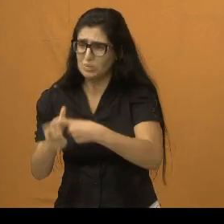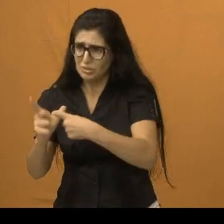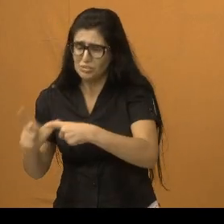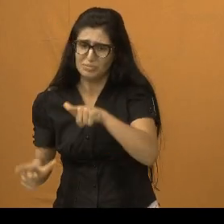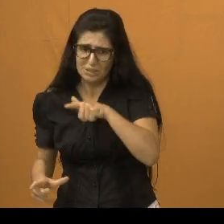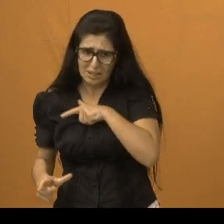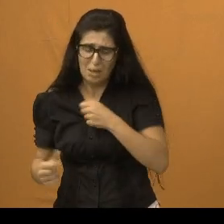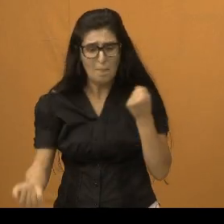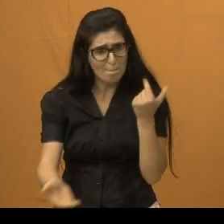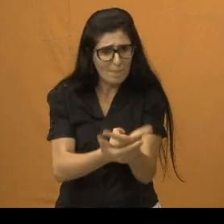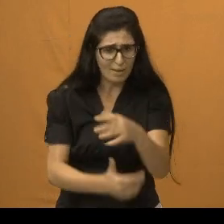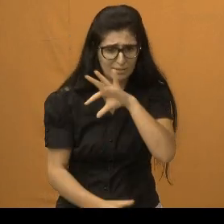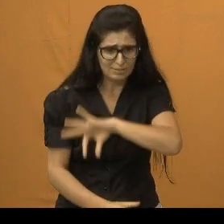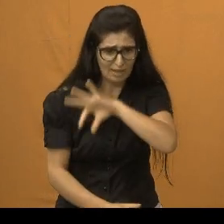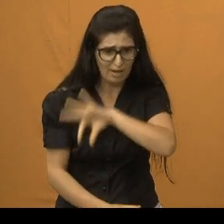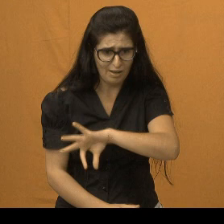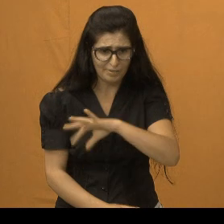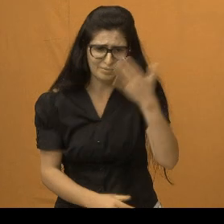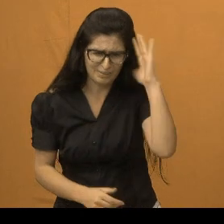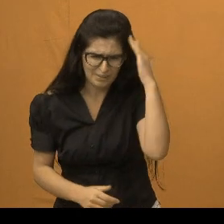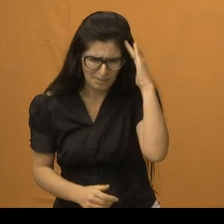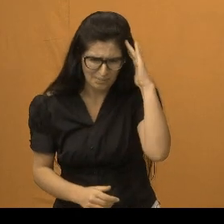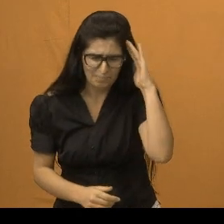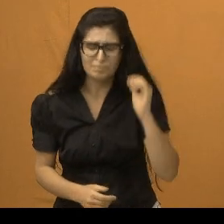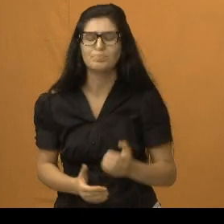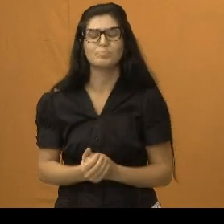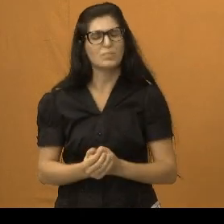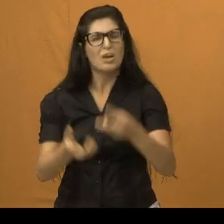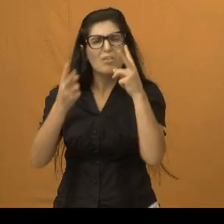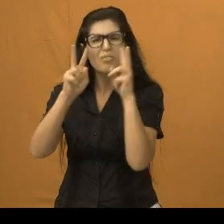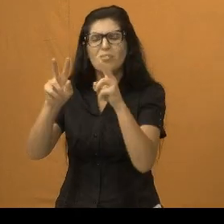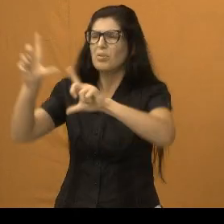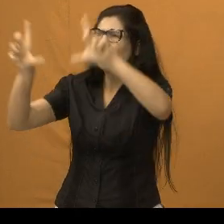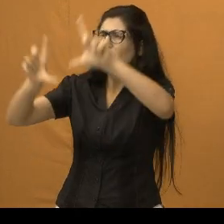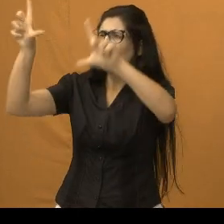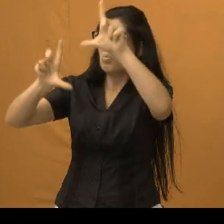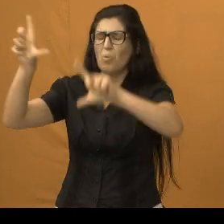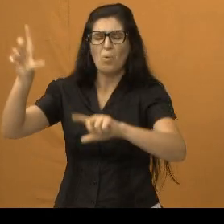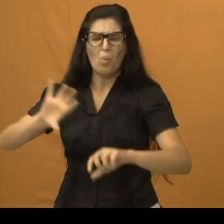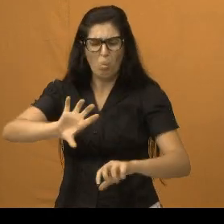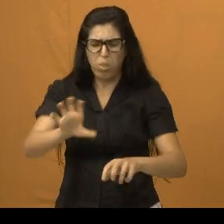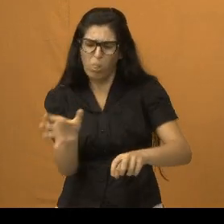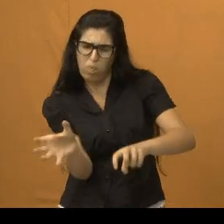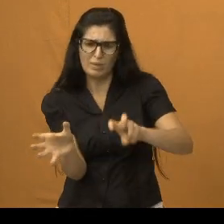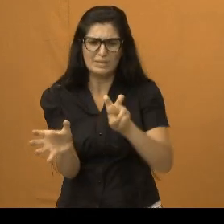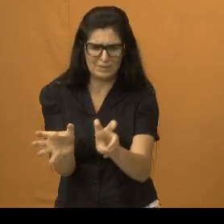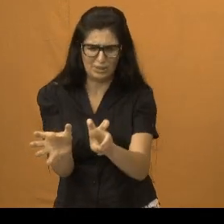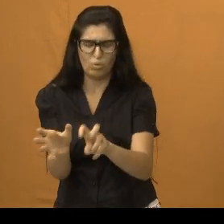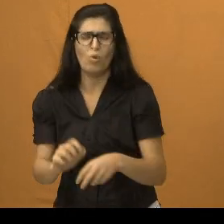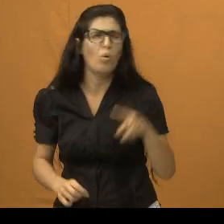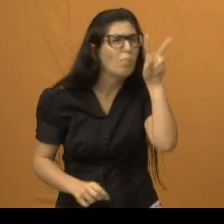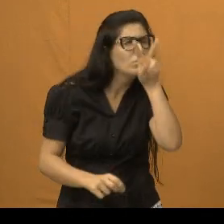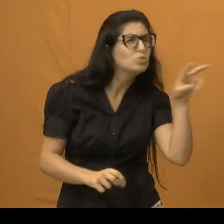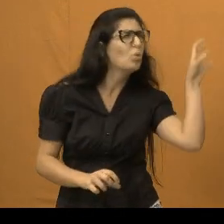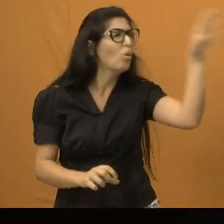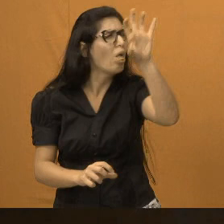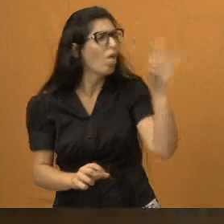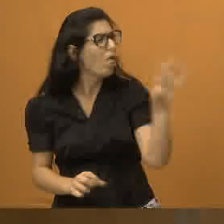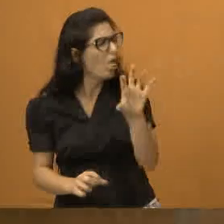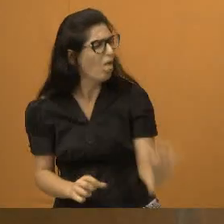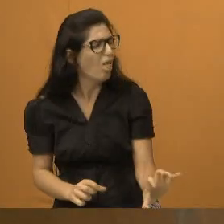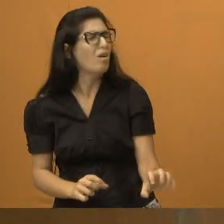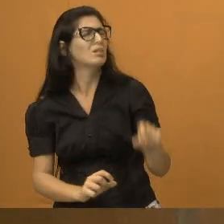senhores têm visto o Jornal da Globo, que teve este semana, mostrou diversos estados atingindo a